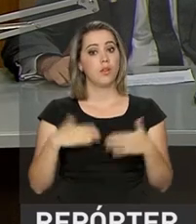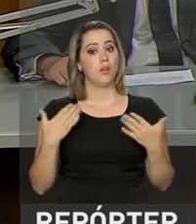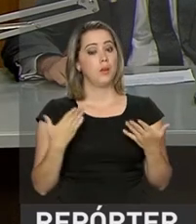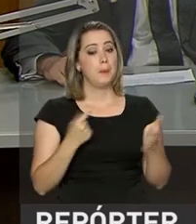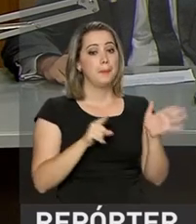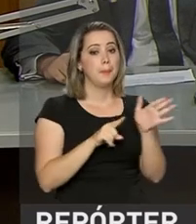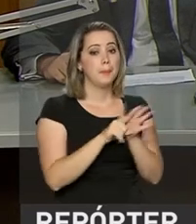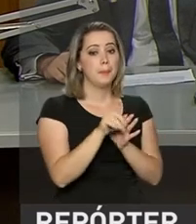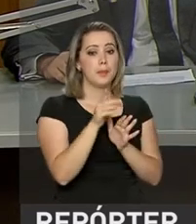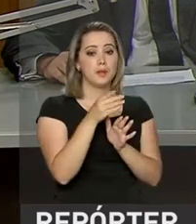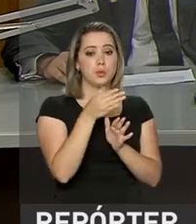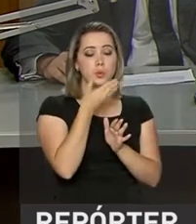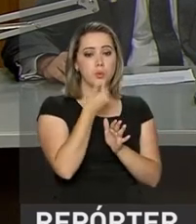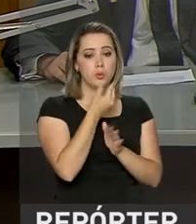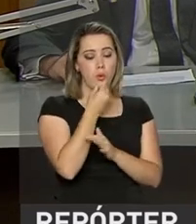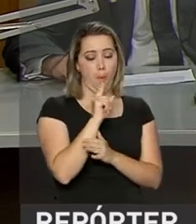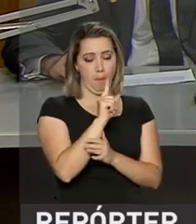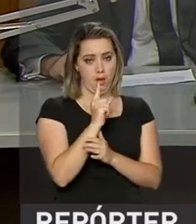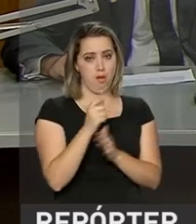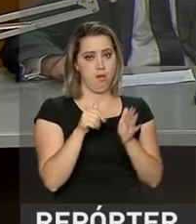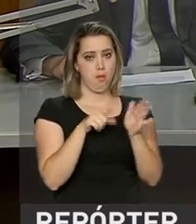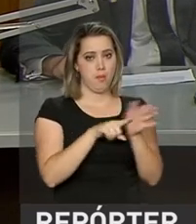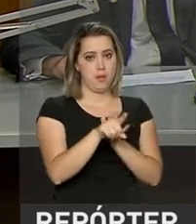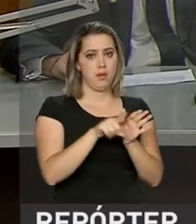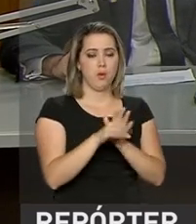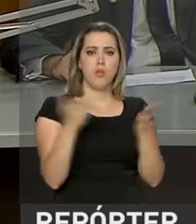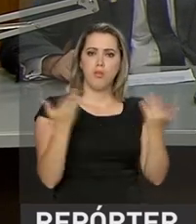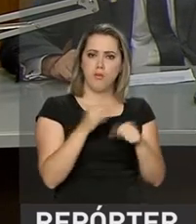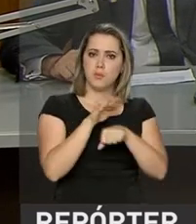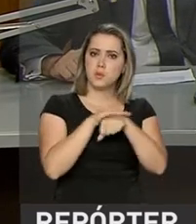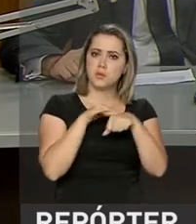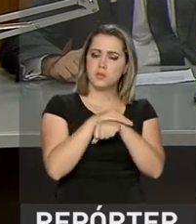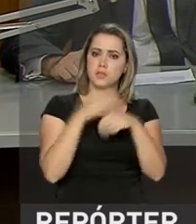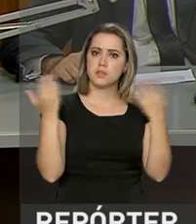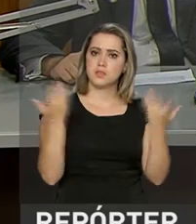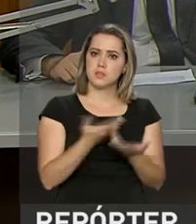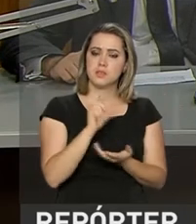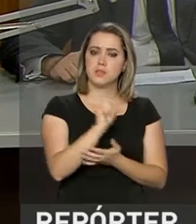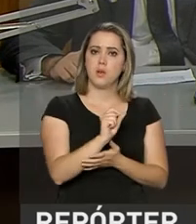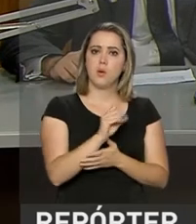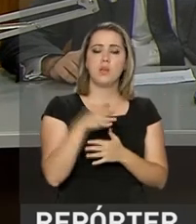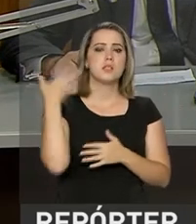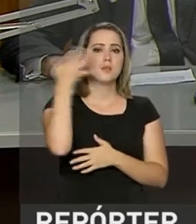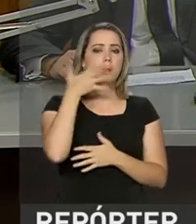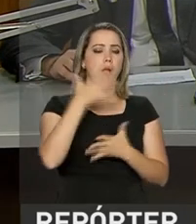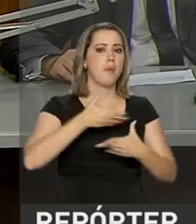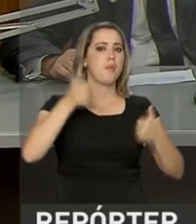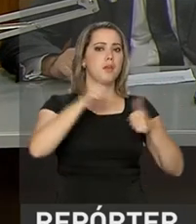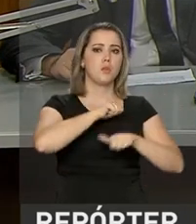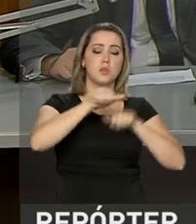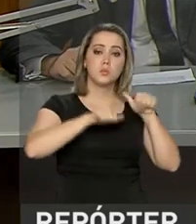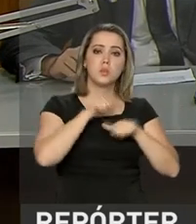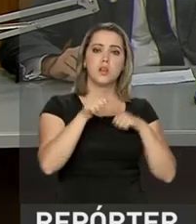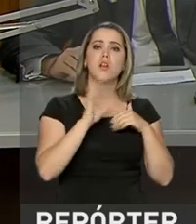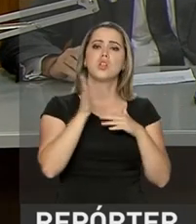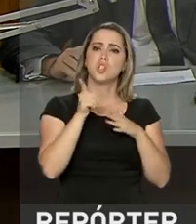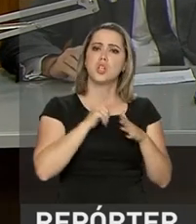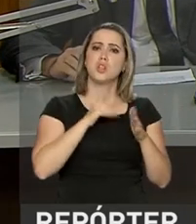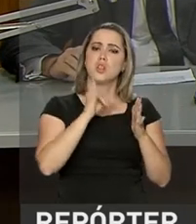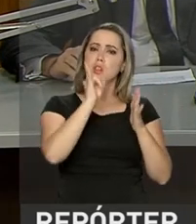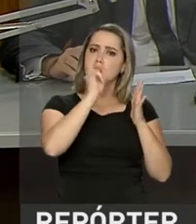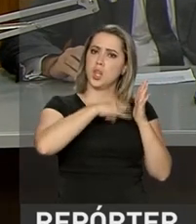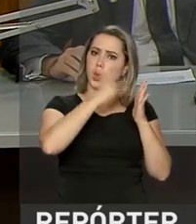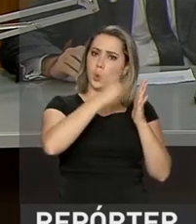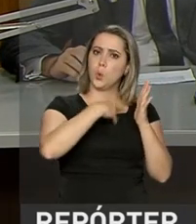sim vamos conversar com o diretor do denatran é o número de centros e que vai explicar melhor essas mudanças diretores já têm habilitações